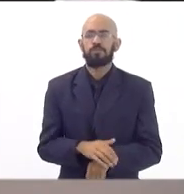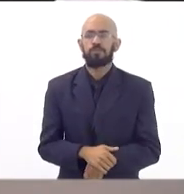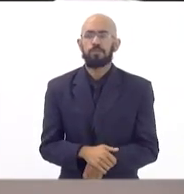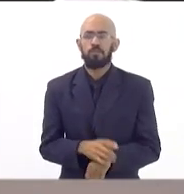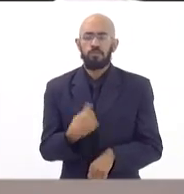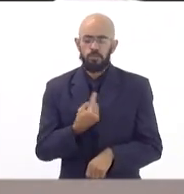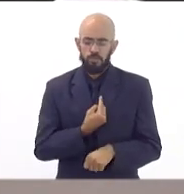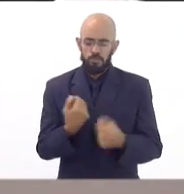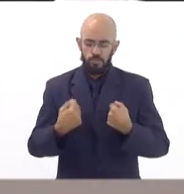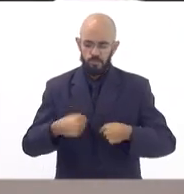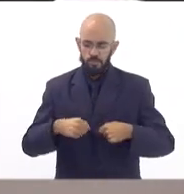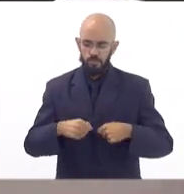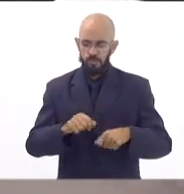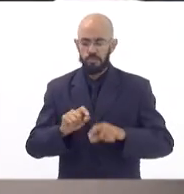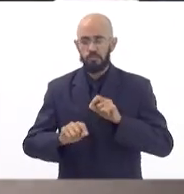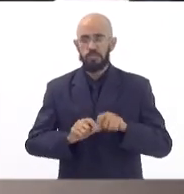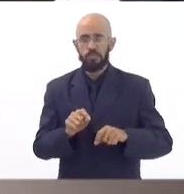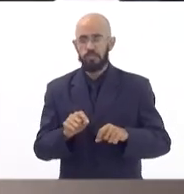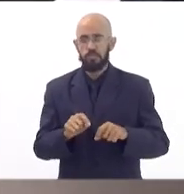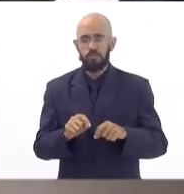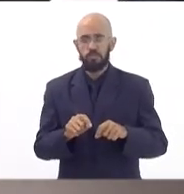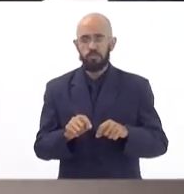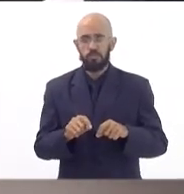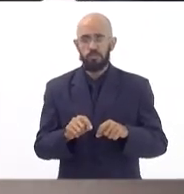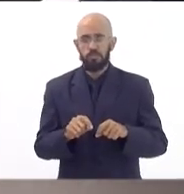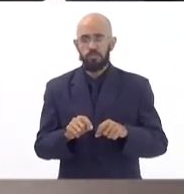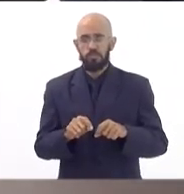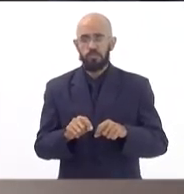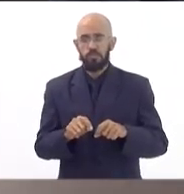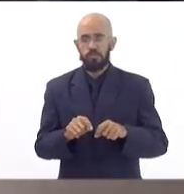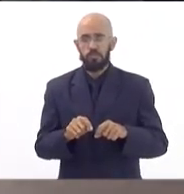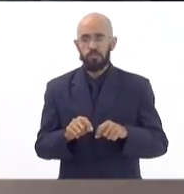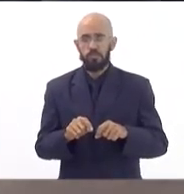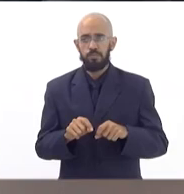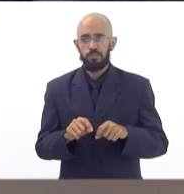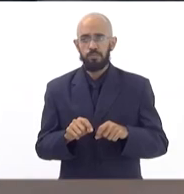precisa é que é